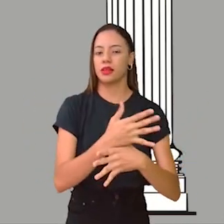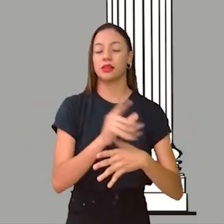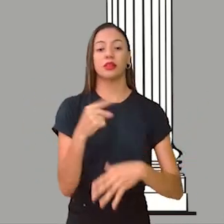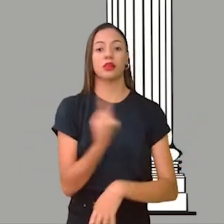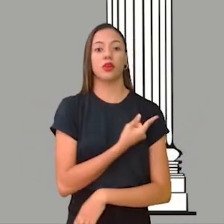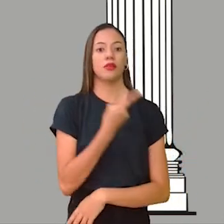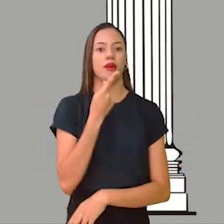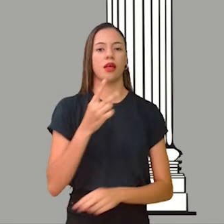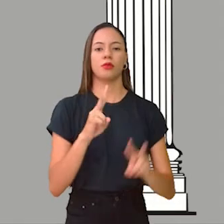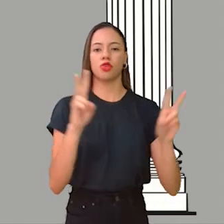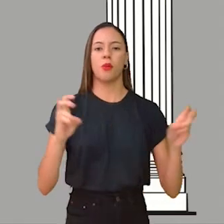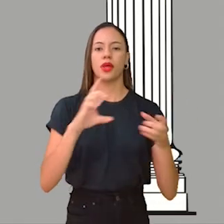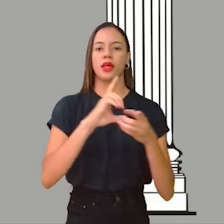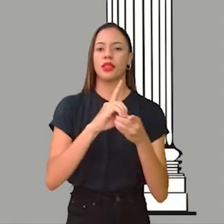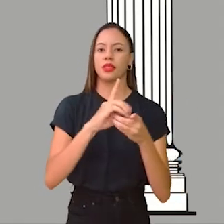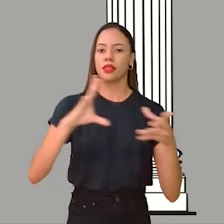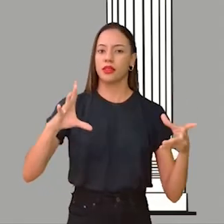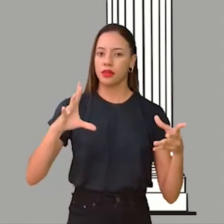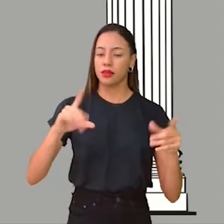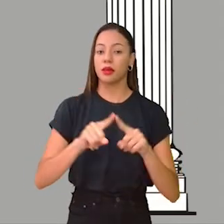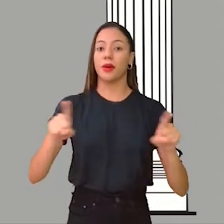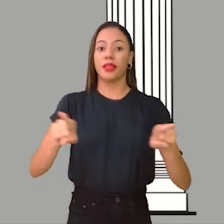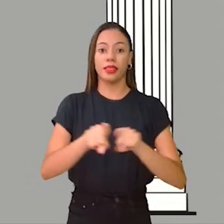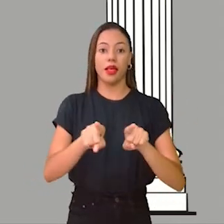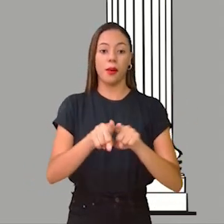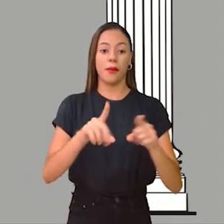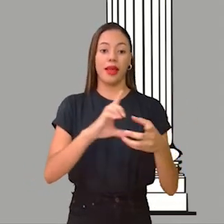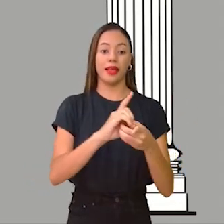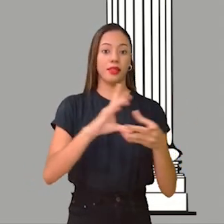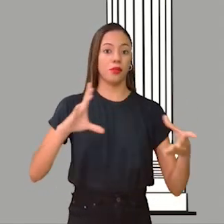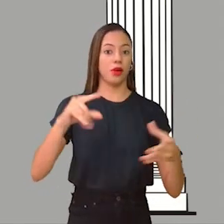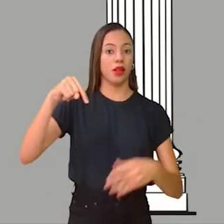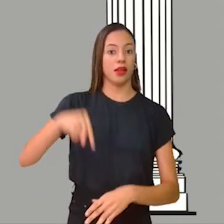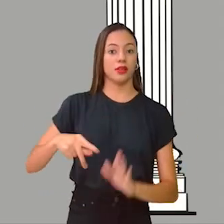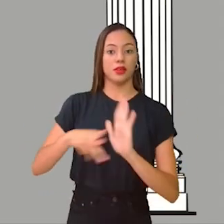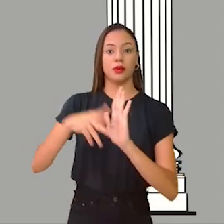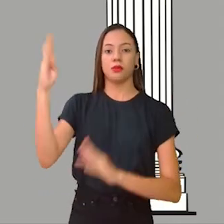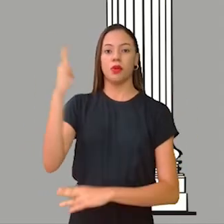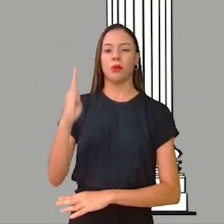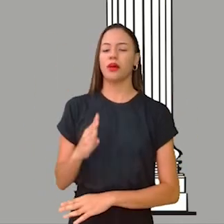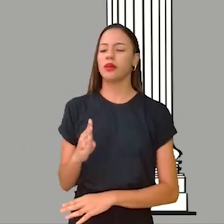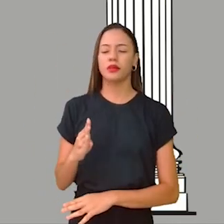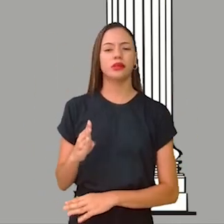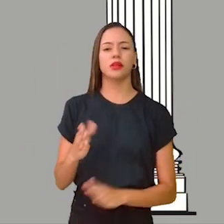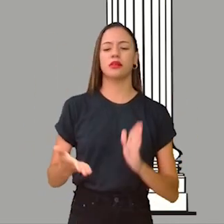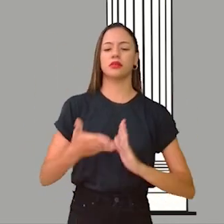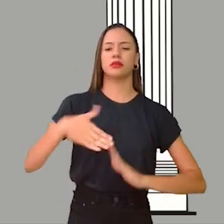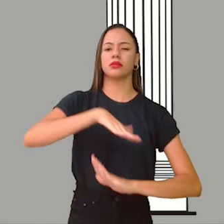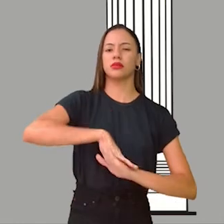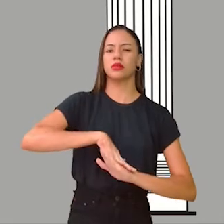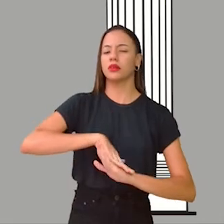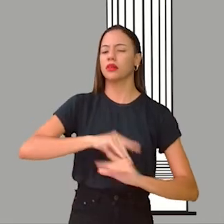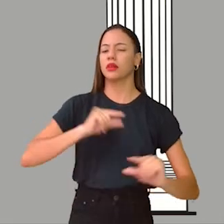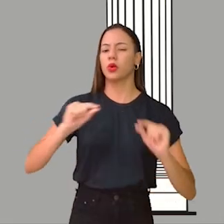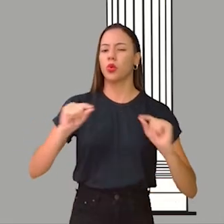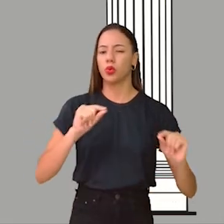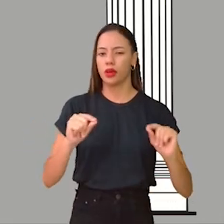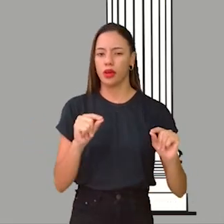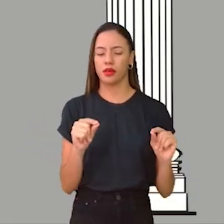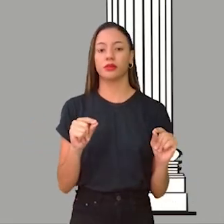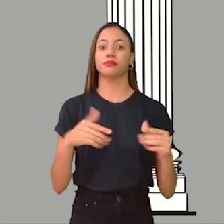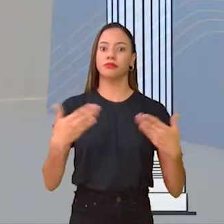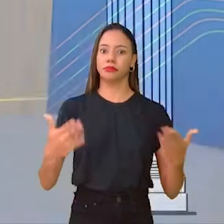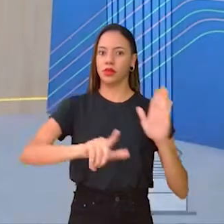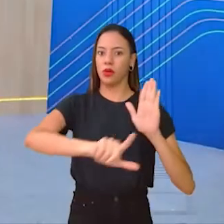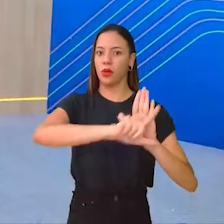é a democracia, mas do que na democracia brasileira, o que é que a sustenta. Então, legalmente falando, na